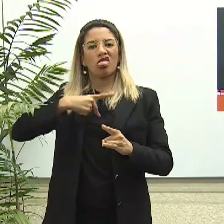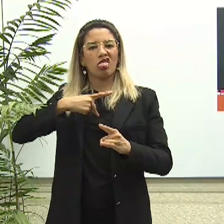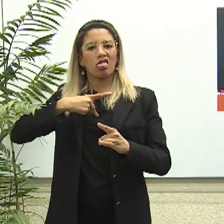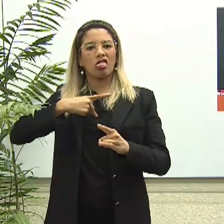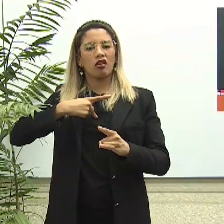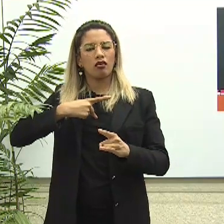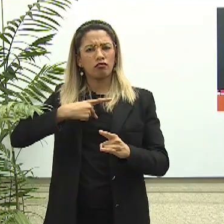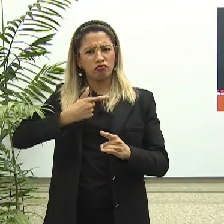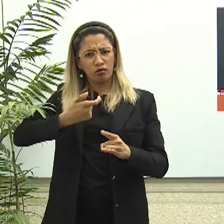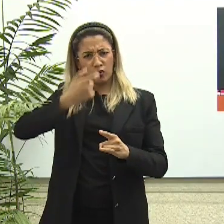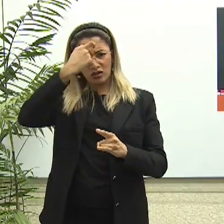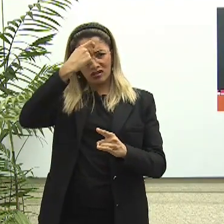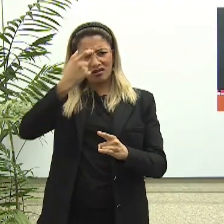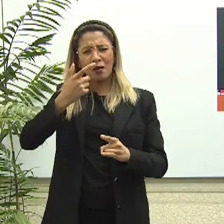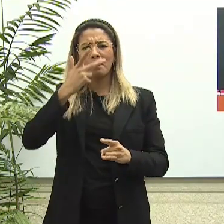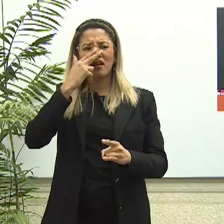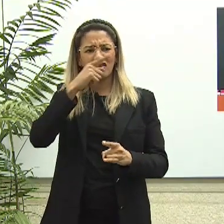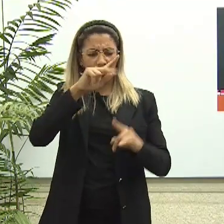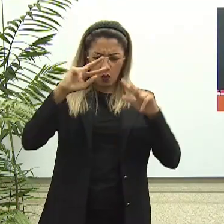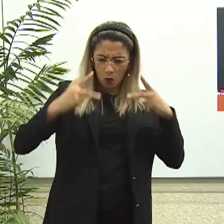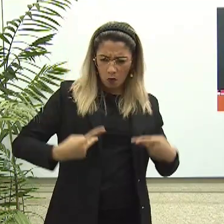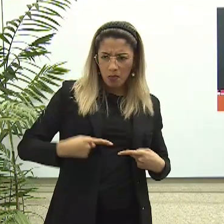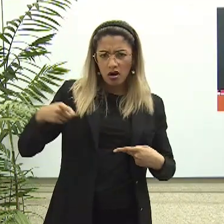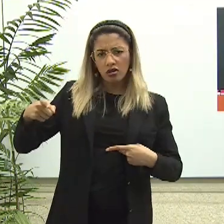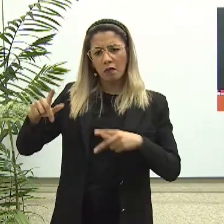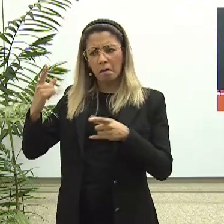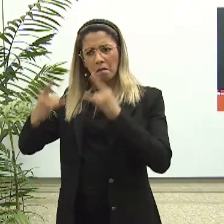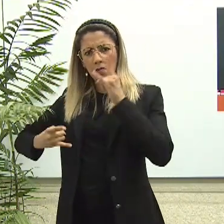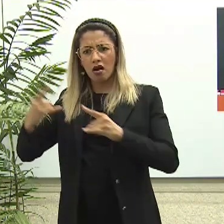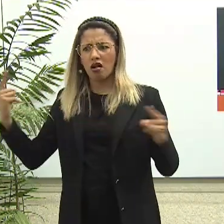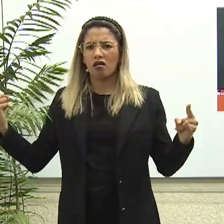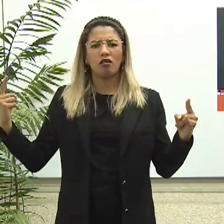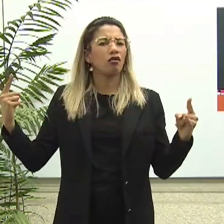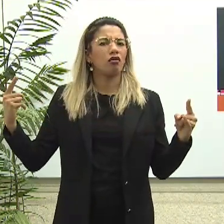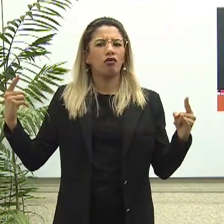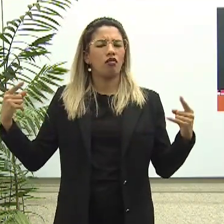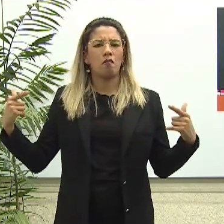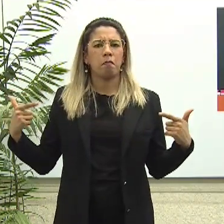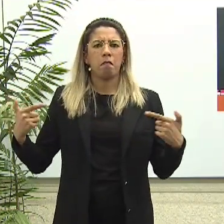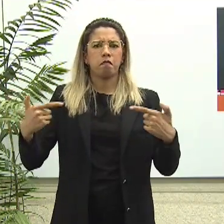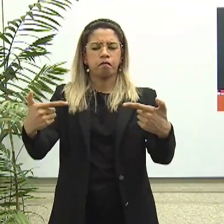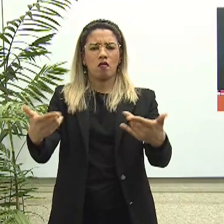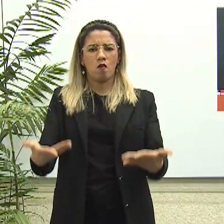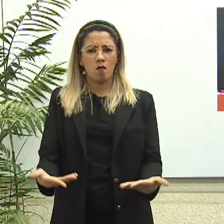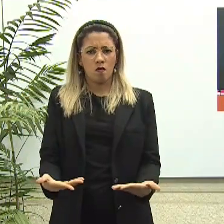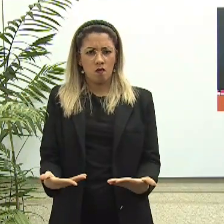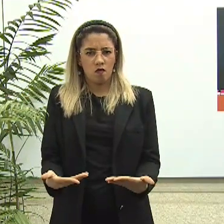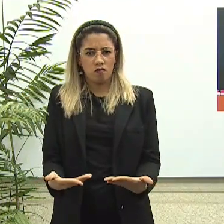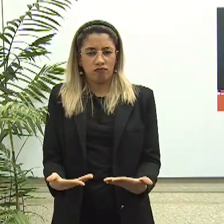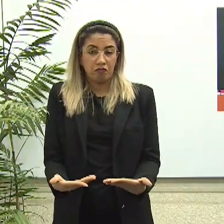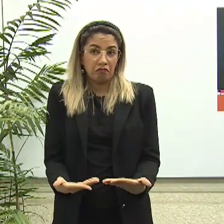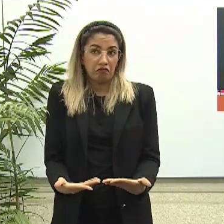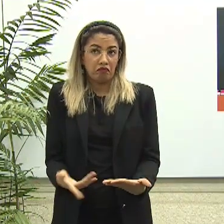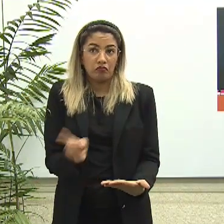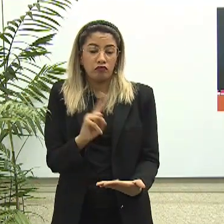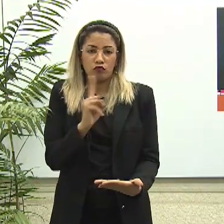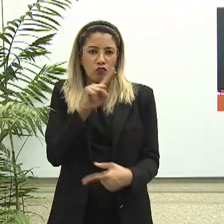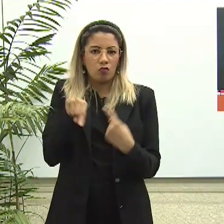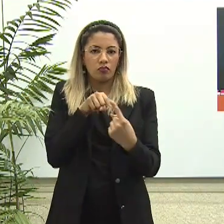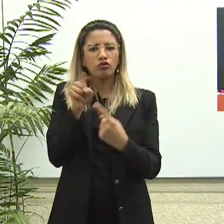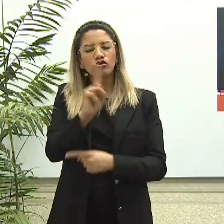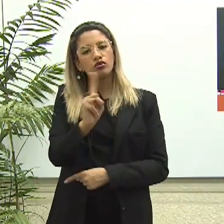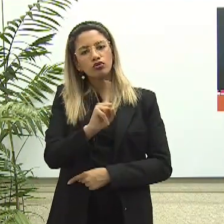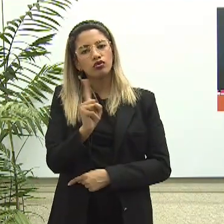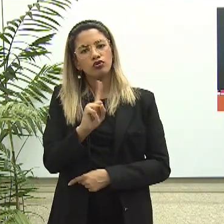problema é ser humano versus máquina e não seres humano versus seres humanos que organizam a máquina desse jeito em função de uma relação social